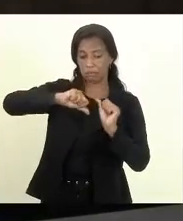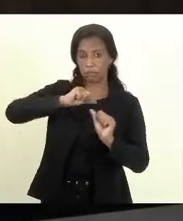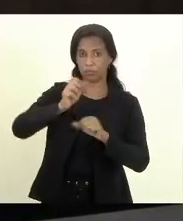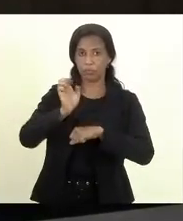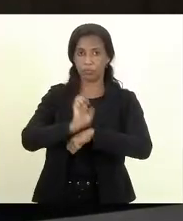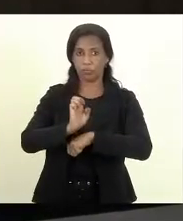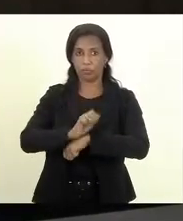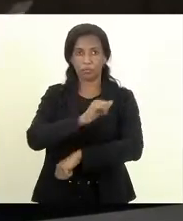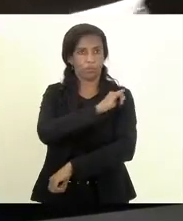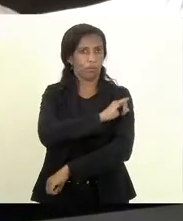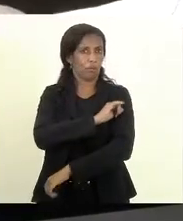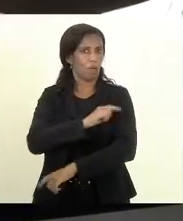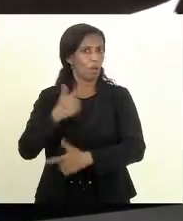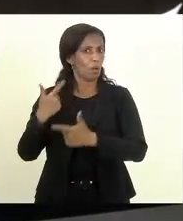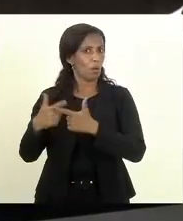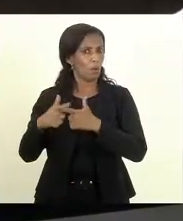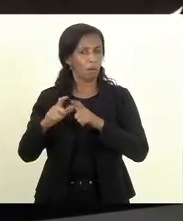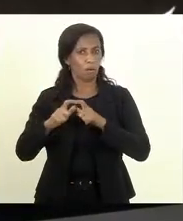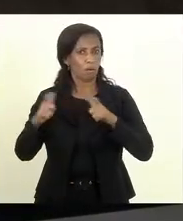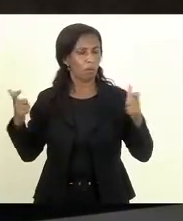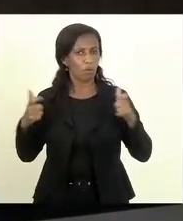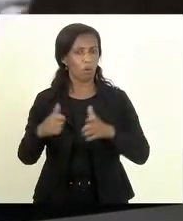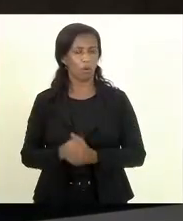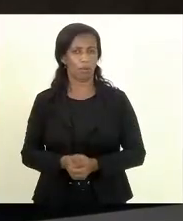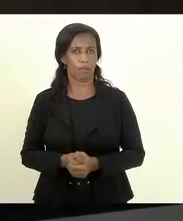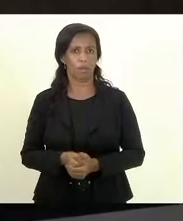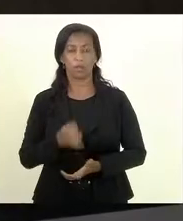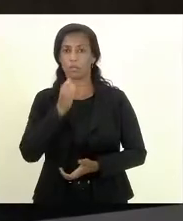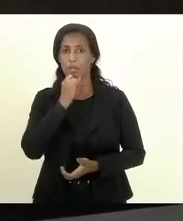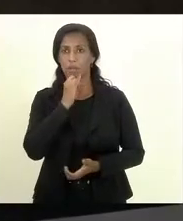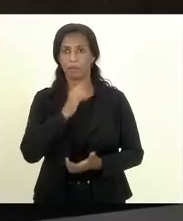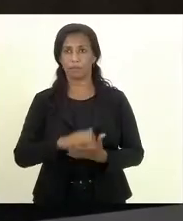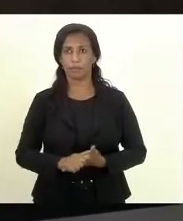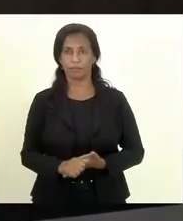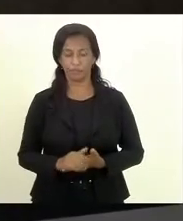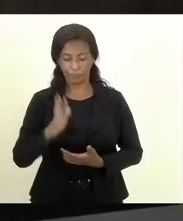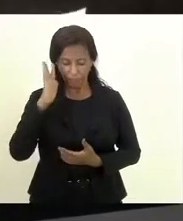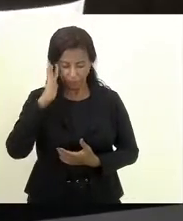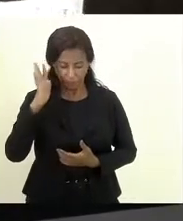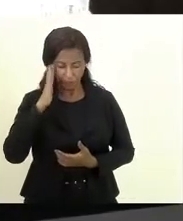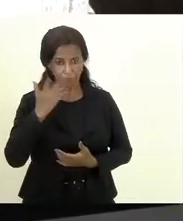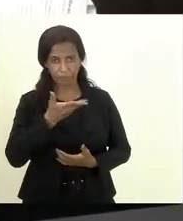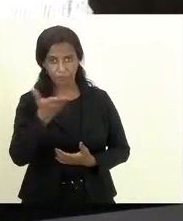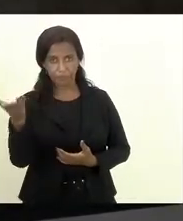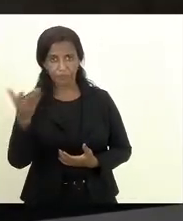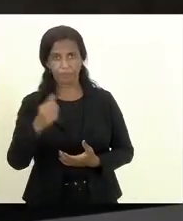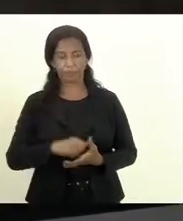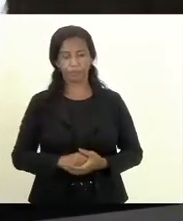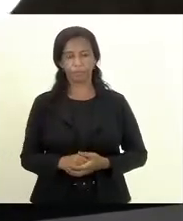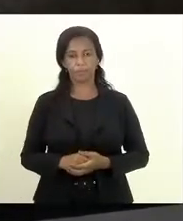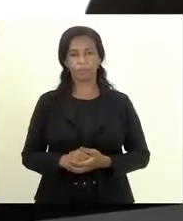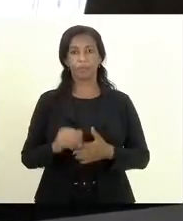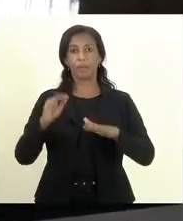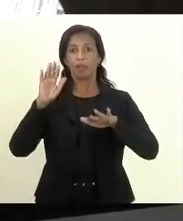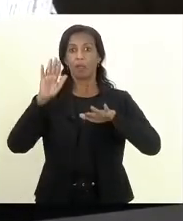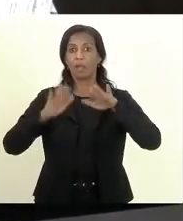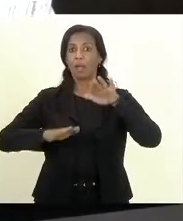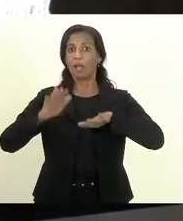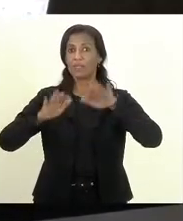Estado do Rio de Janeiro um conflito enorme, deputado Marcos Miller. Por exemplo, imagine os senhores, ainda que se